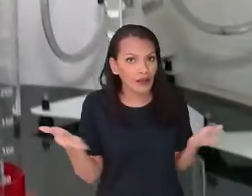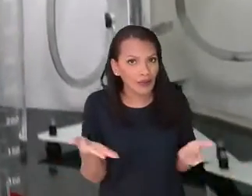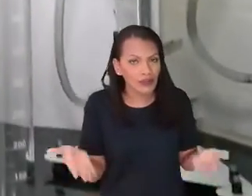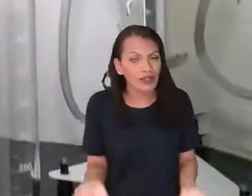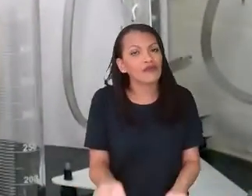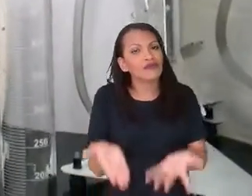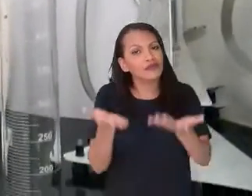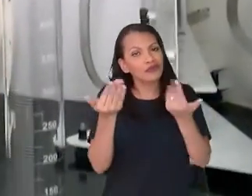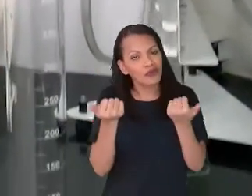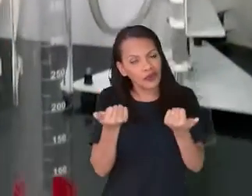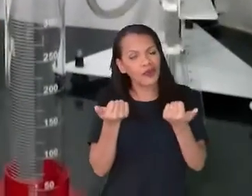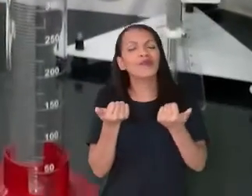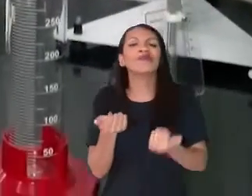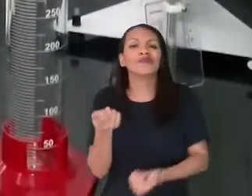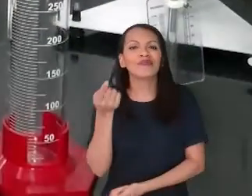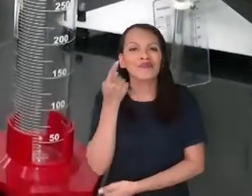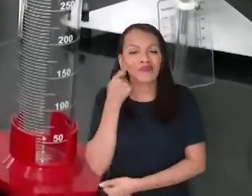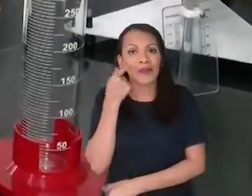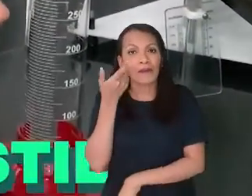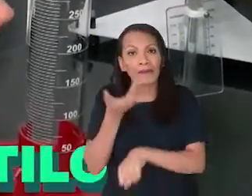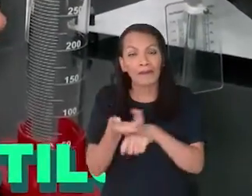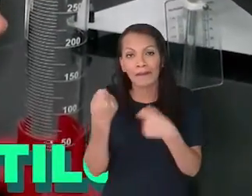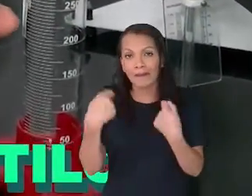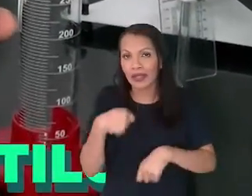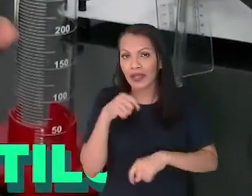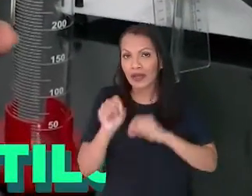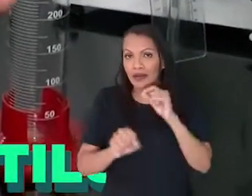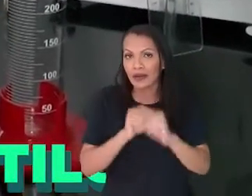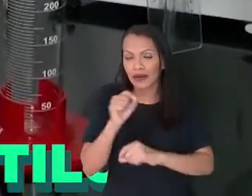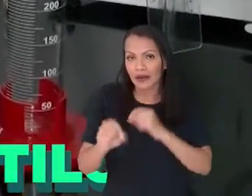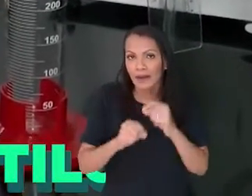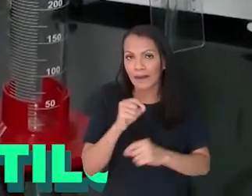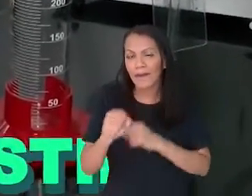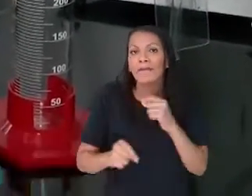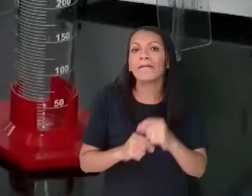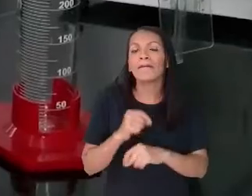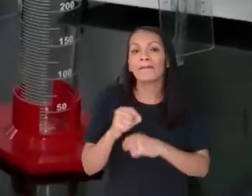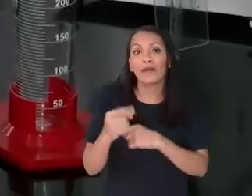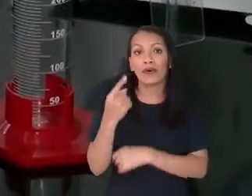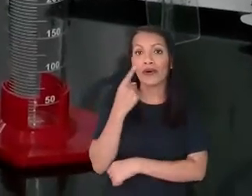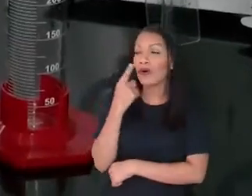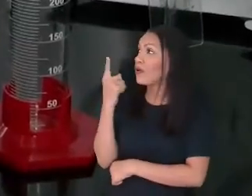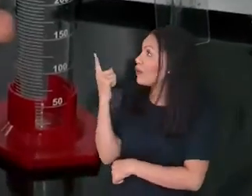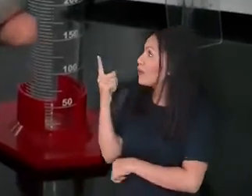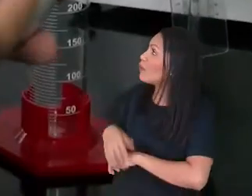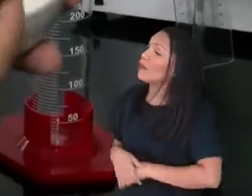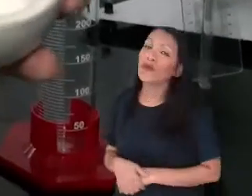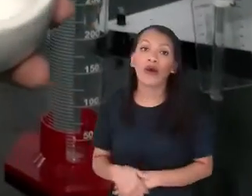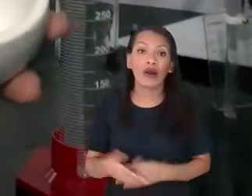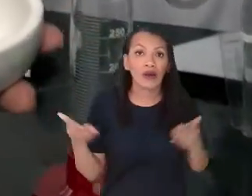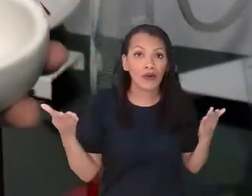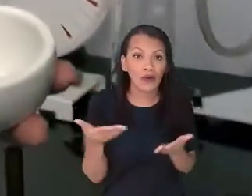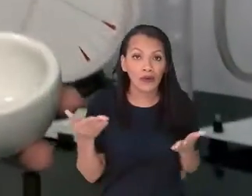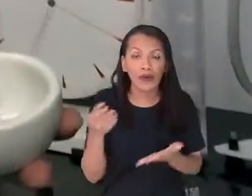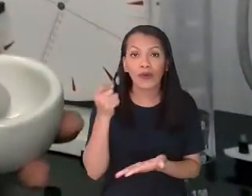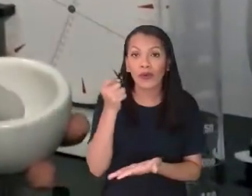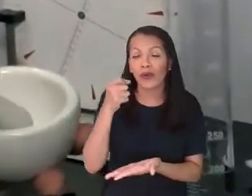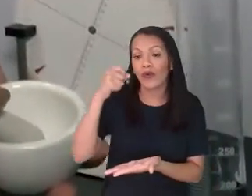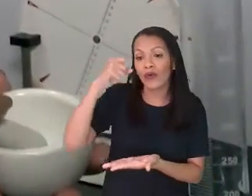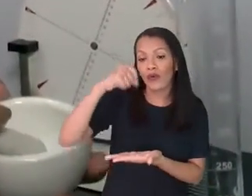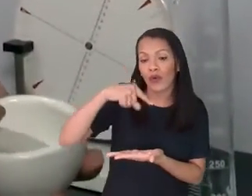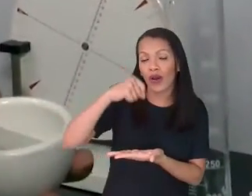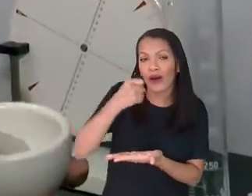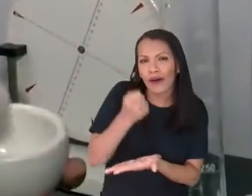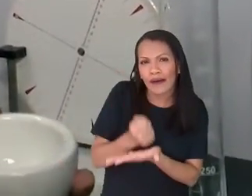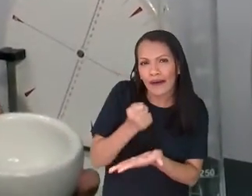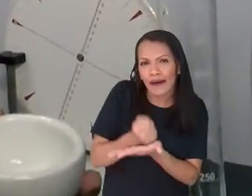vamos trabalhar, né? Vamos precisar de macerar um comprimido para fazer uma reação química, para a gente